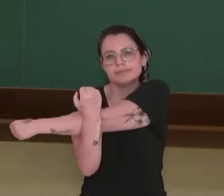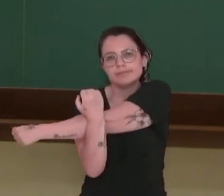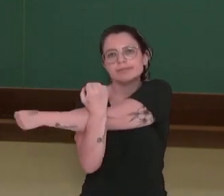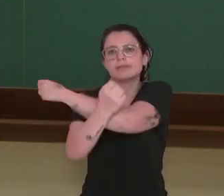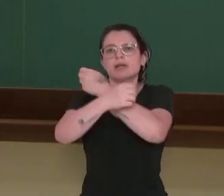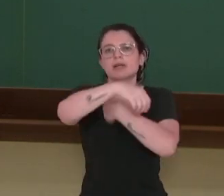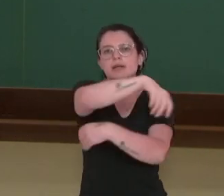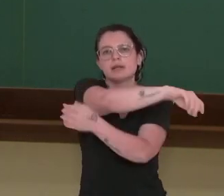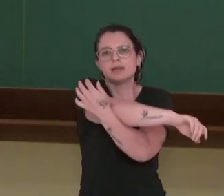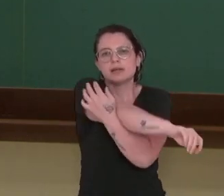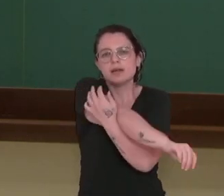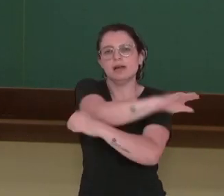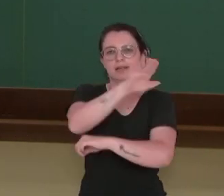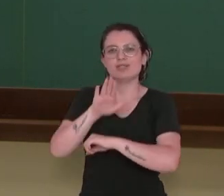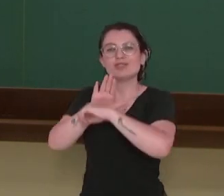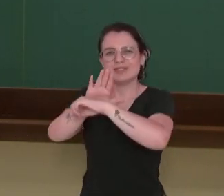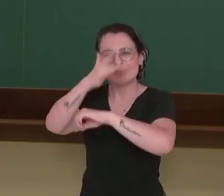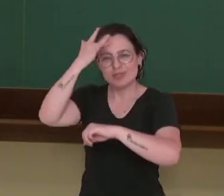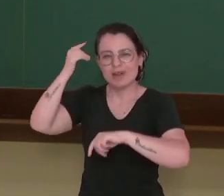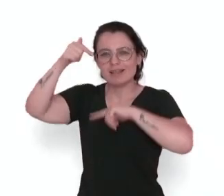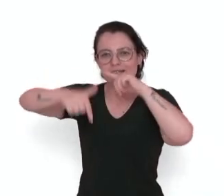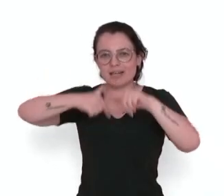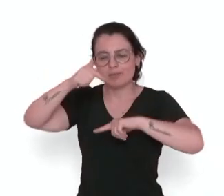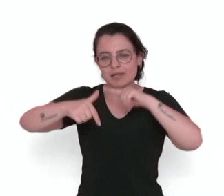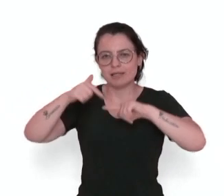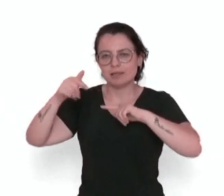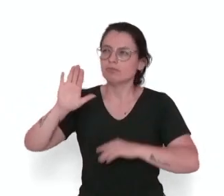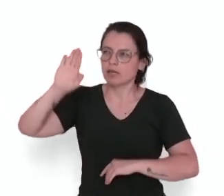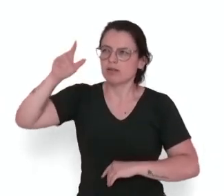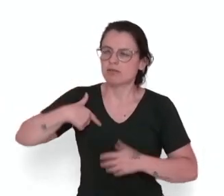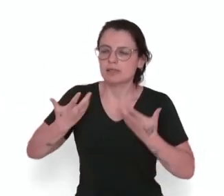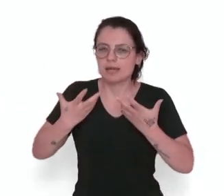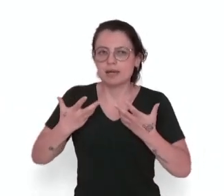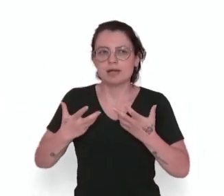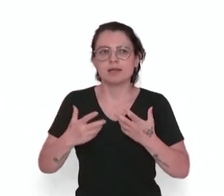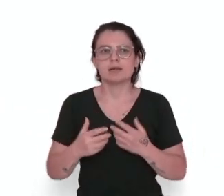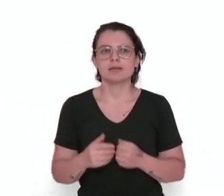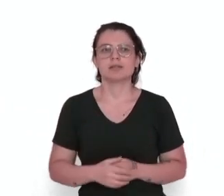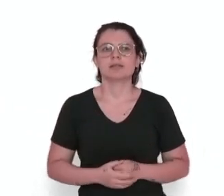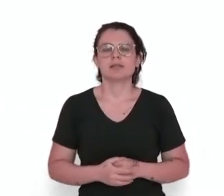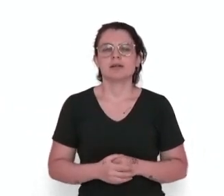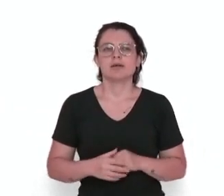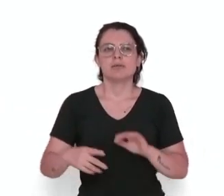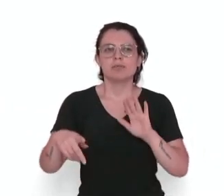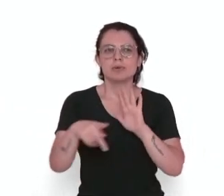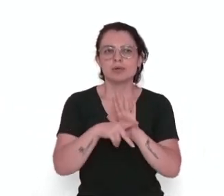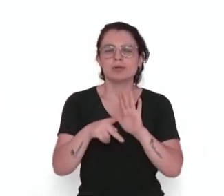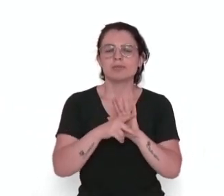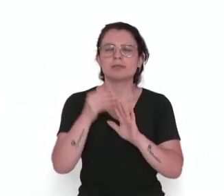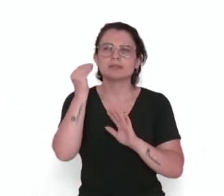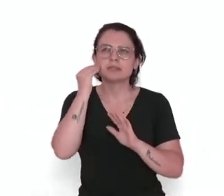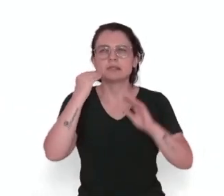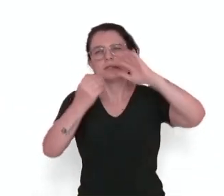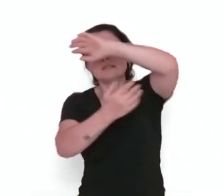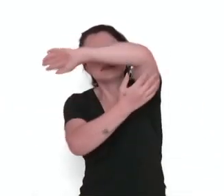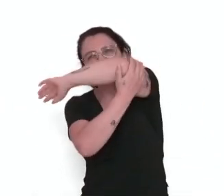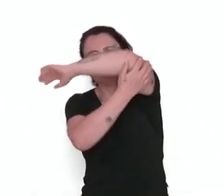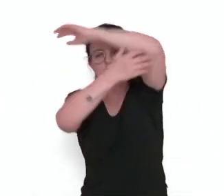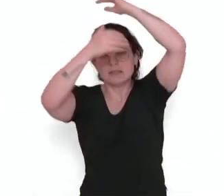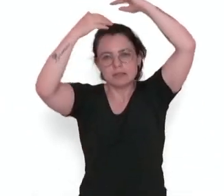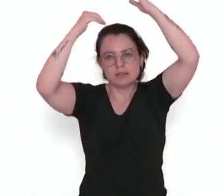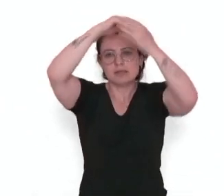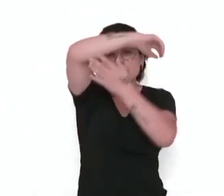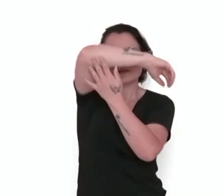os trabalhadores, por livre e espontânea vontade, participam de várias atividades, exercícios físicos, alongamentos de fortalecimento